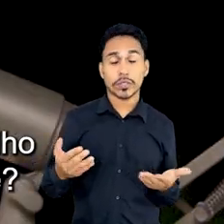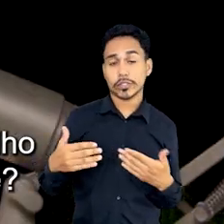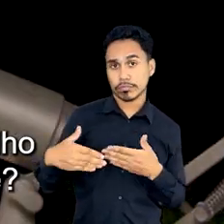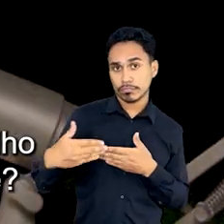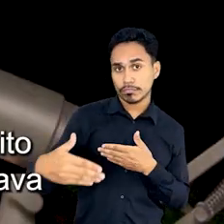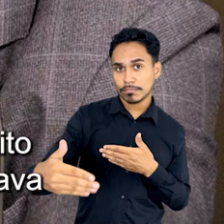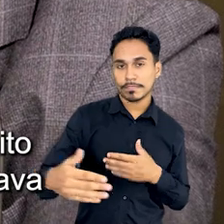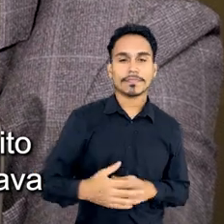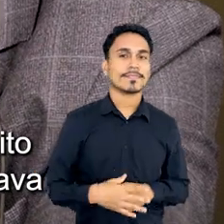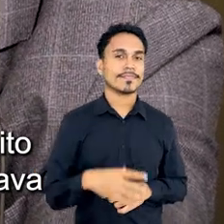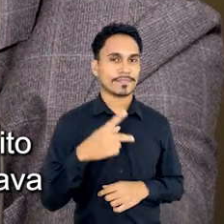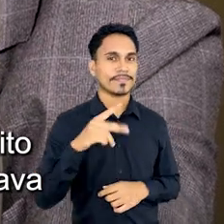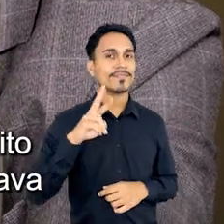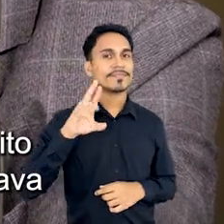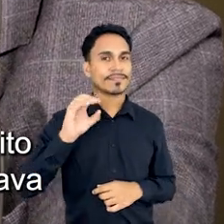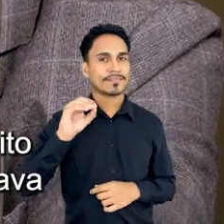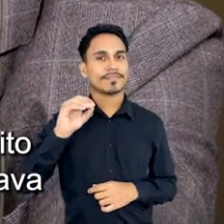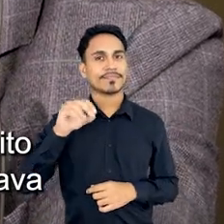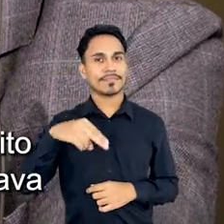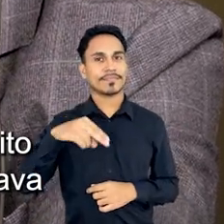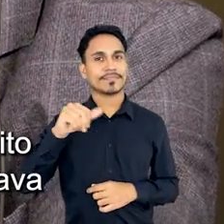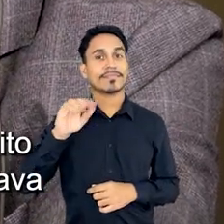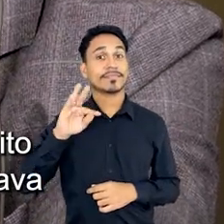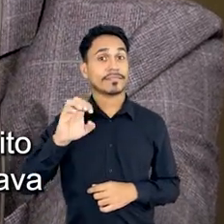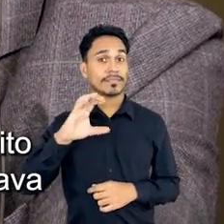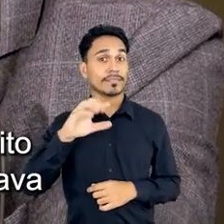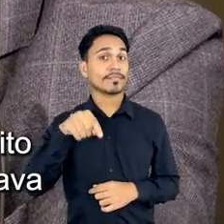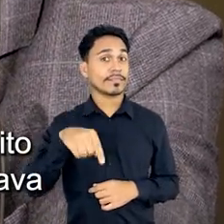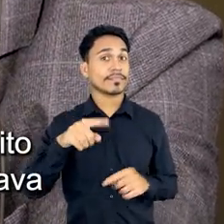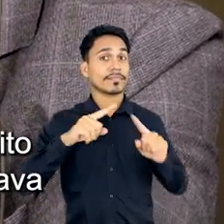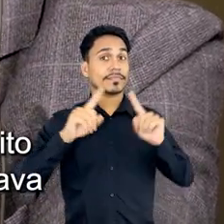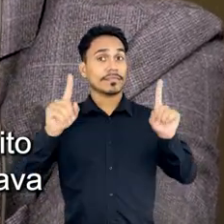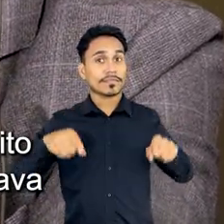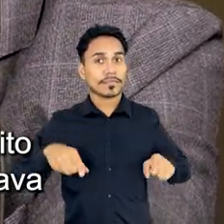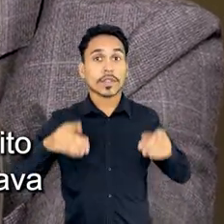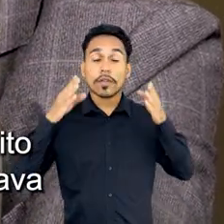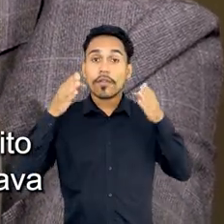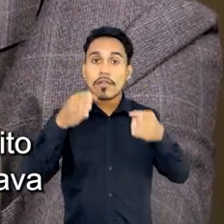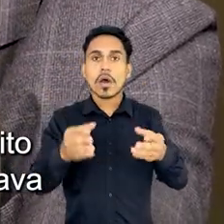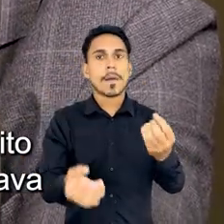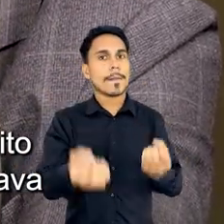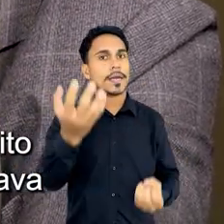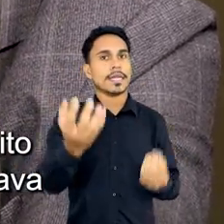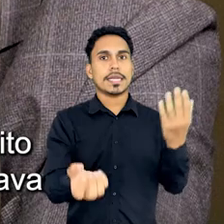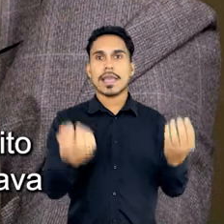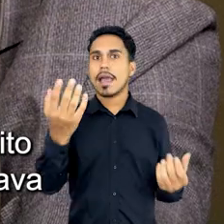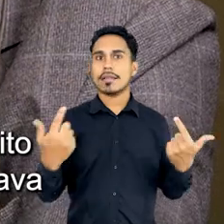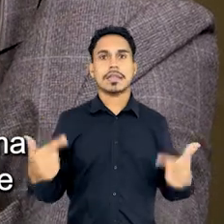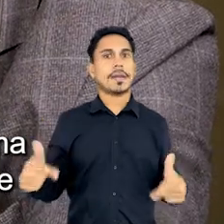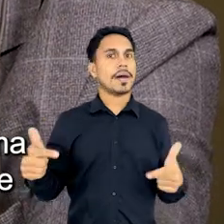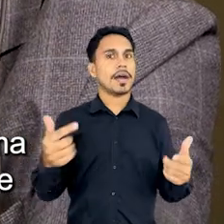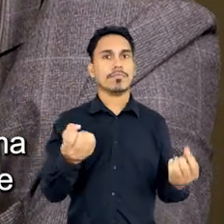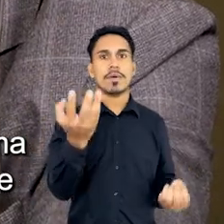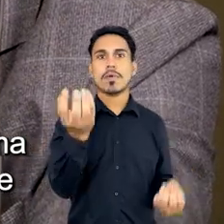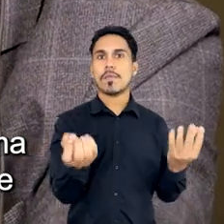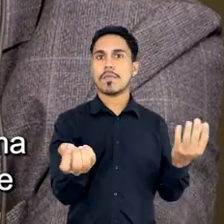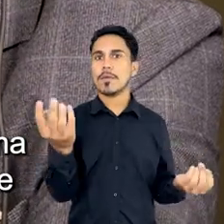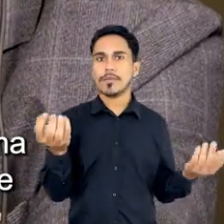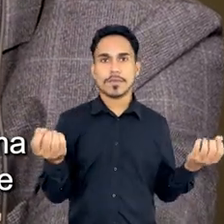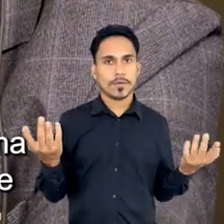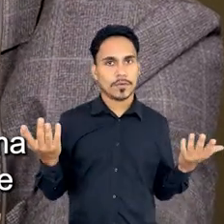hoje é o Pronatec foi um foi um grande programa muito voltado a à geração de emprego né Eu comentava até isso